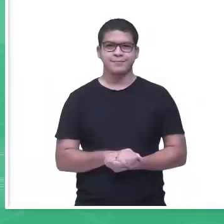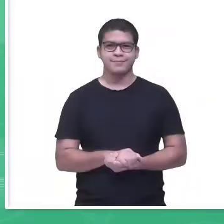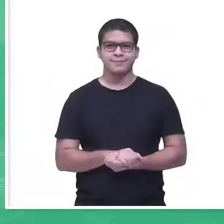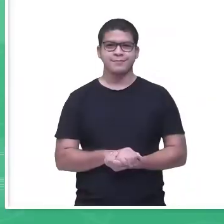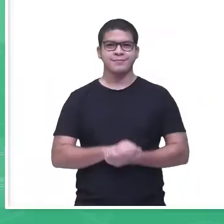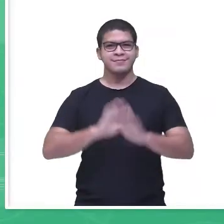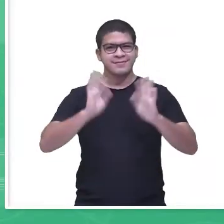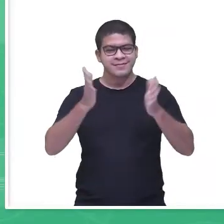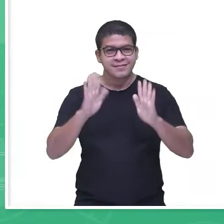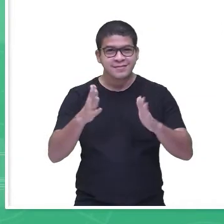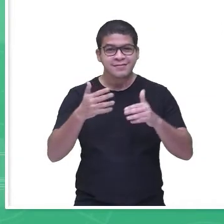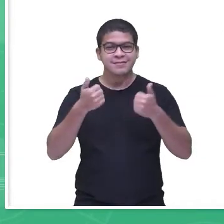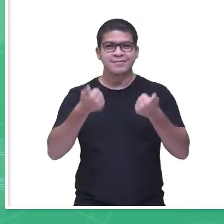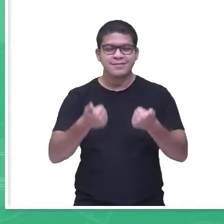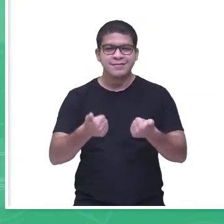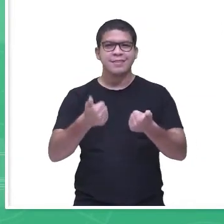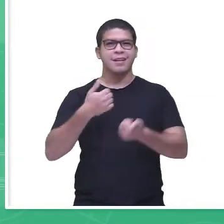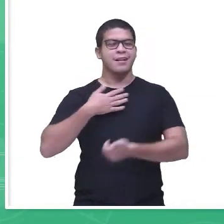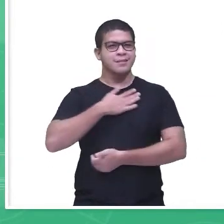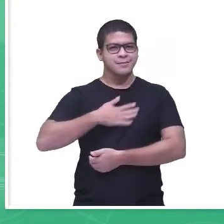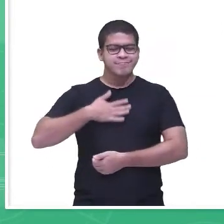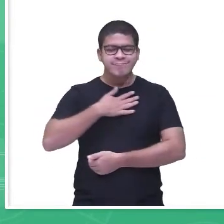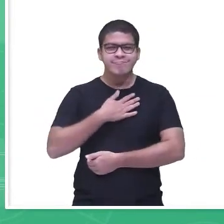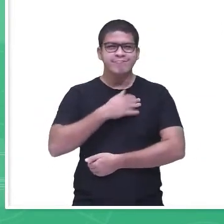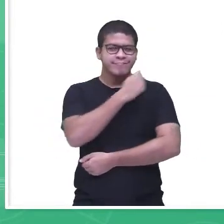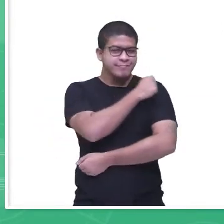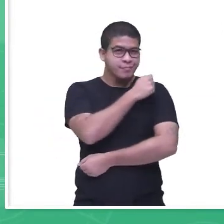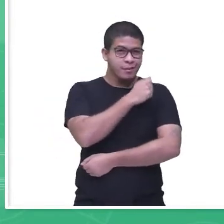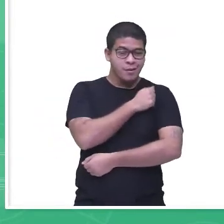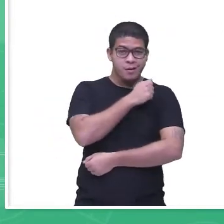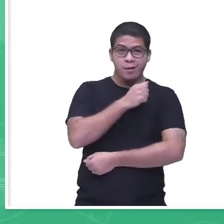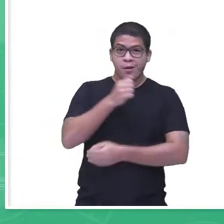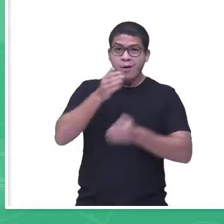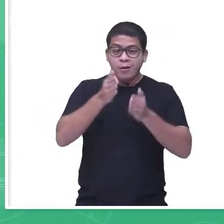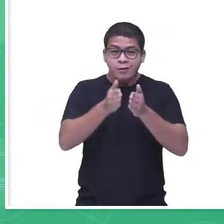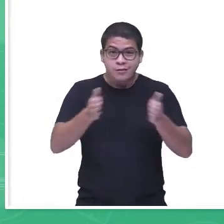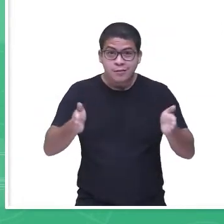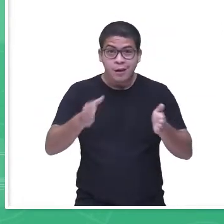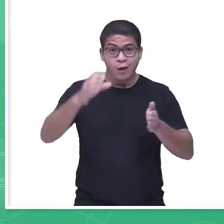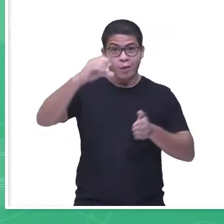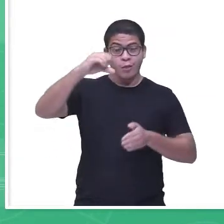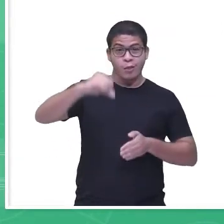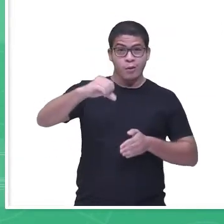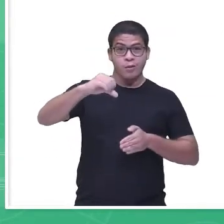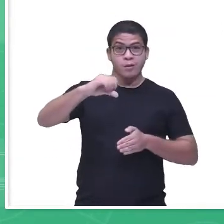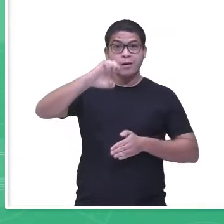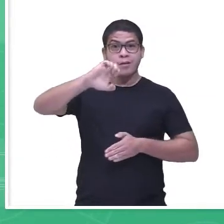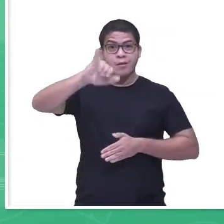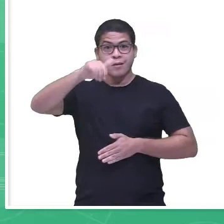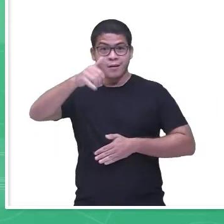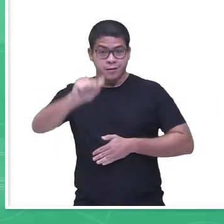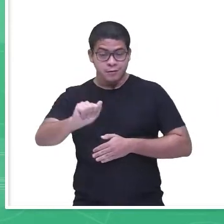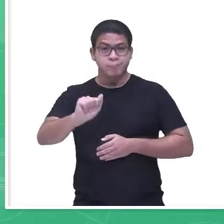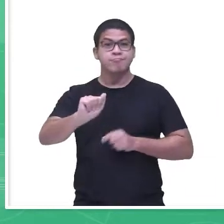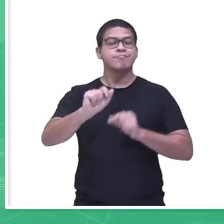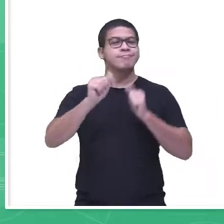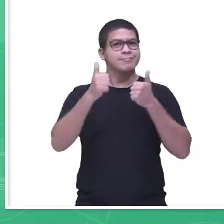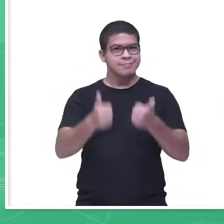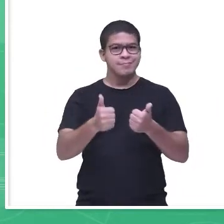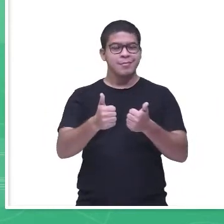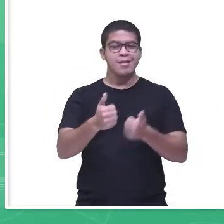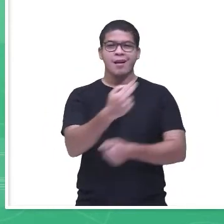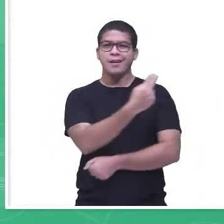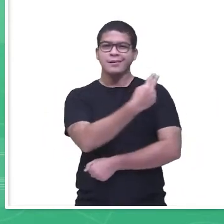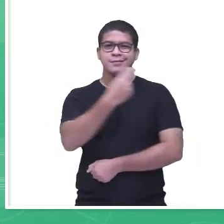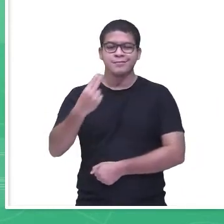Olá, meus queridos alunos do EJA, Ensino Médio, 9ª etapa. Olha eu aqui de novo, professor